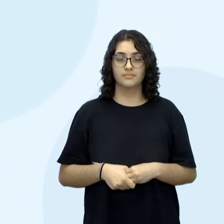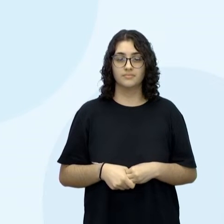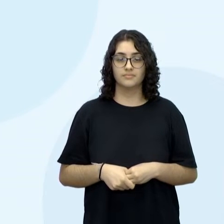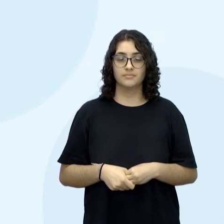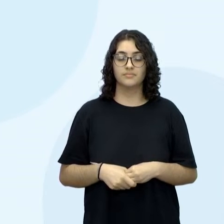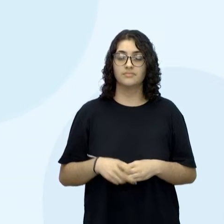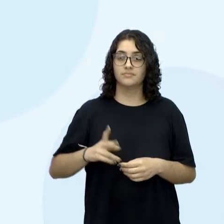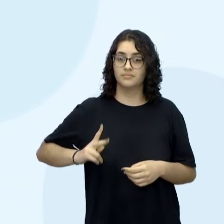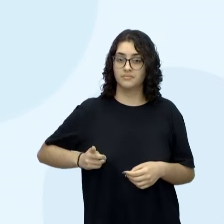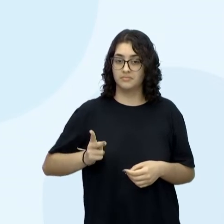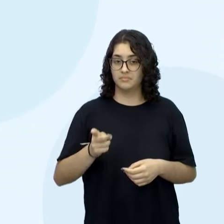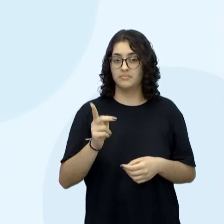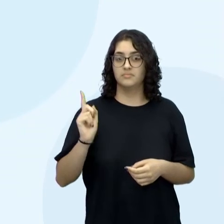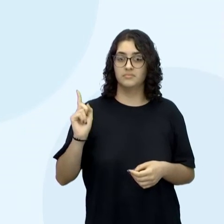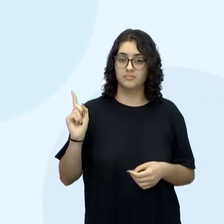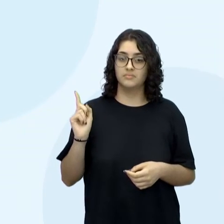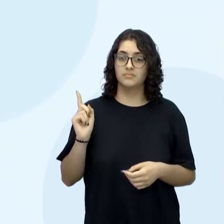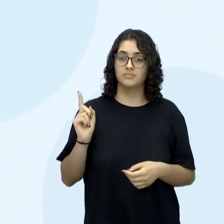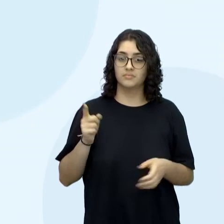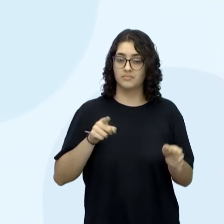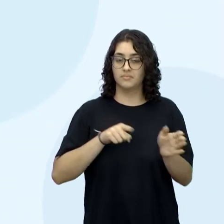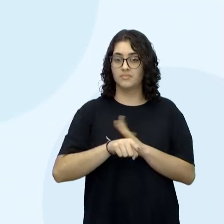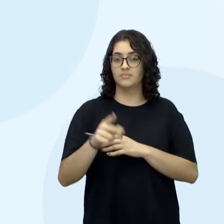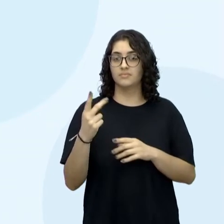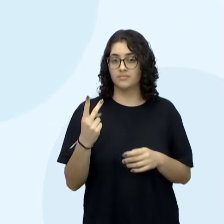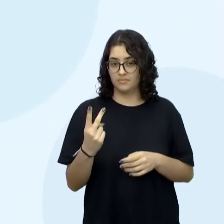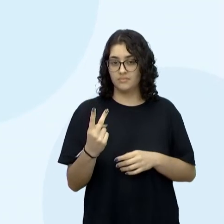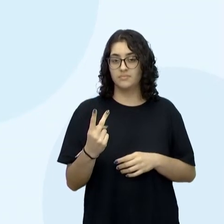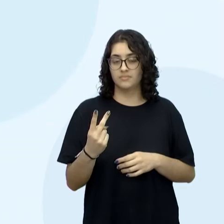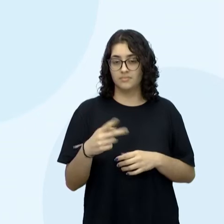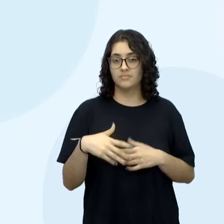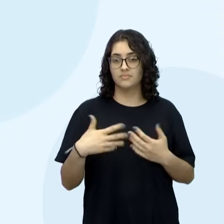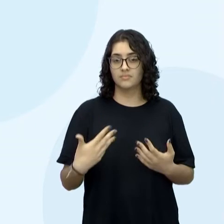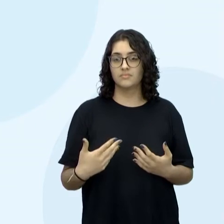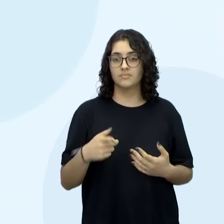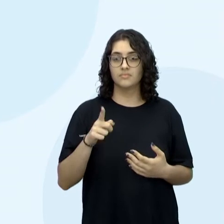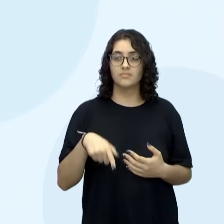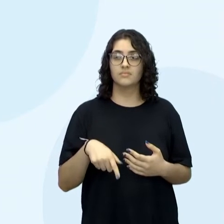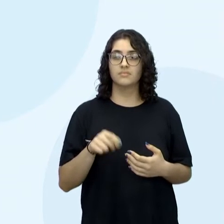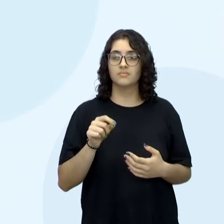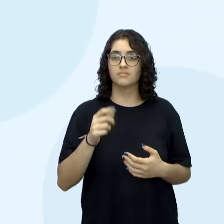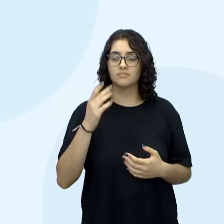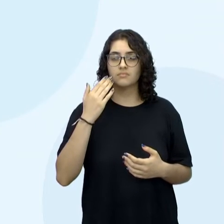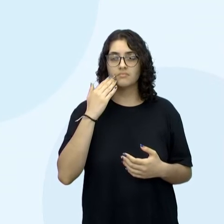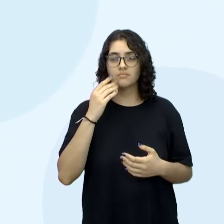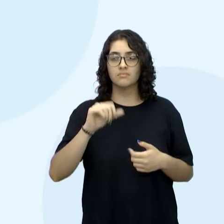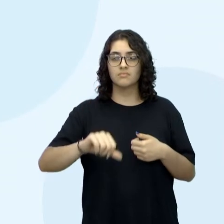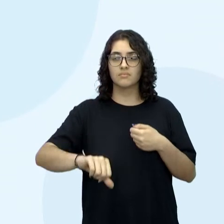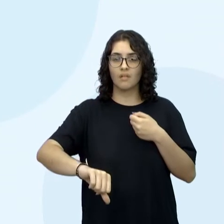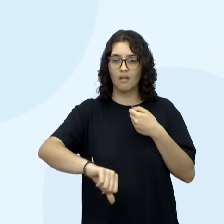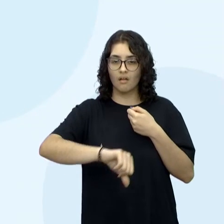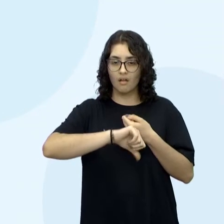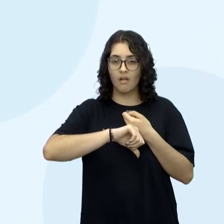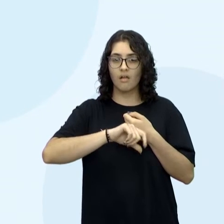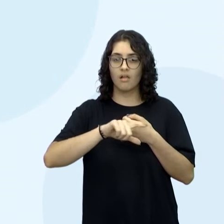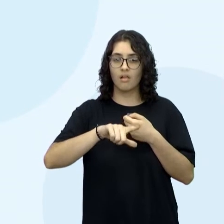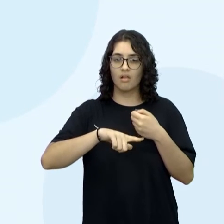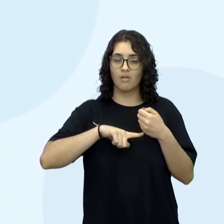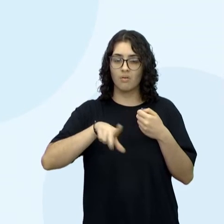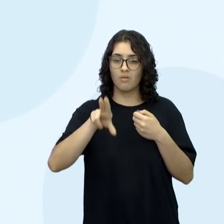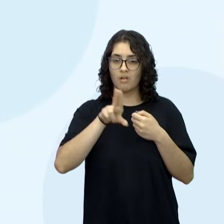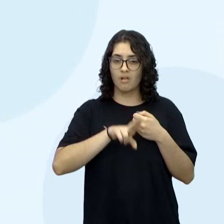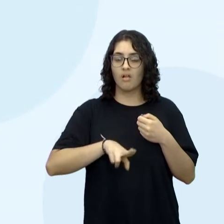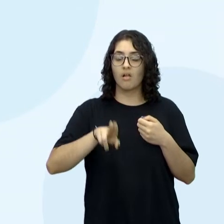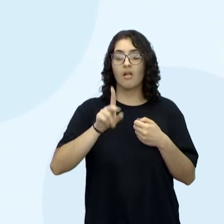E continua aí na tela o questionamento 2, né? Até mesmo para a comprovação de crimes já tentou aí